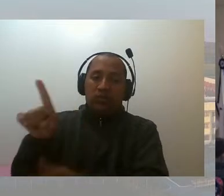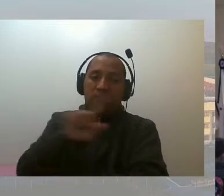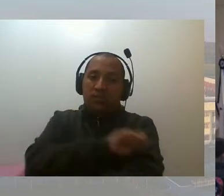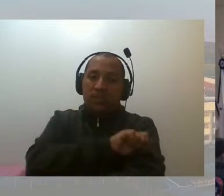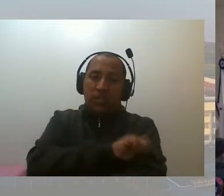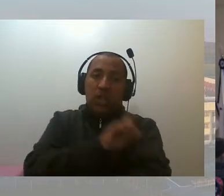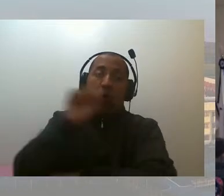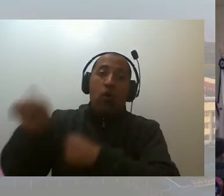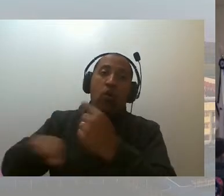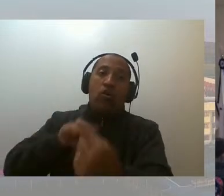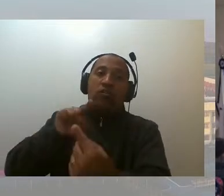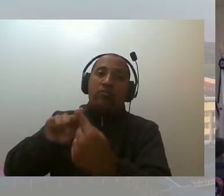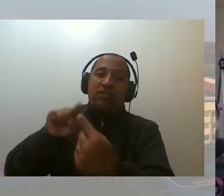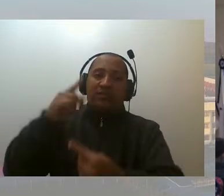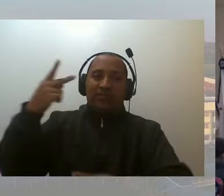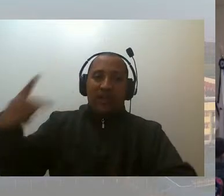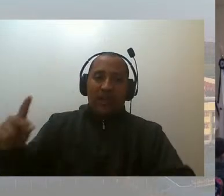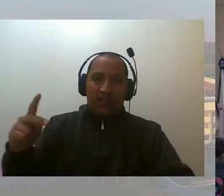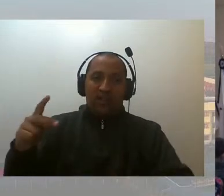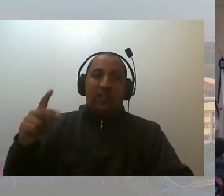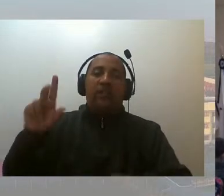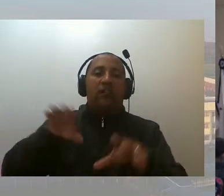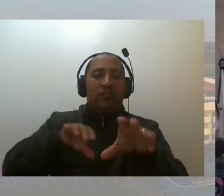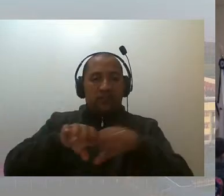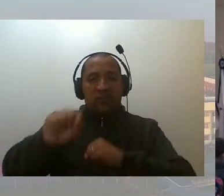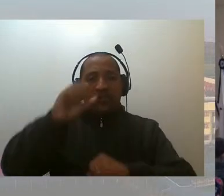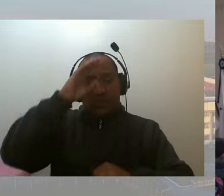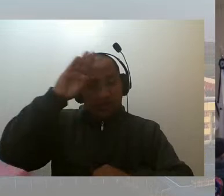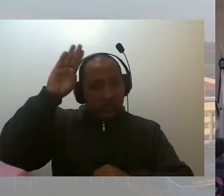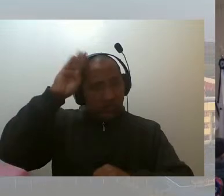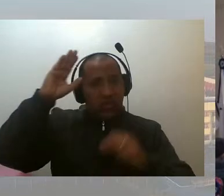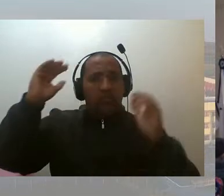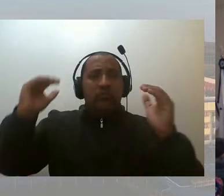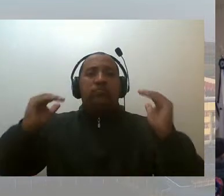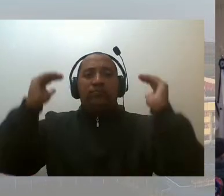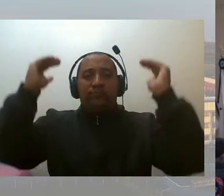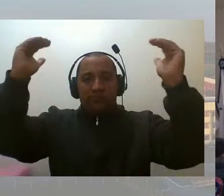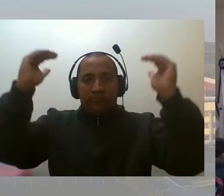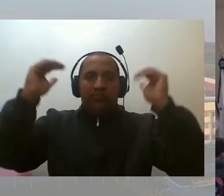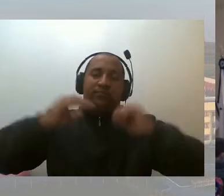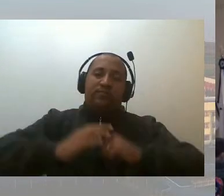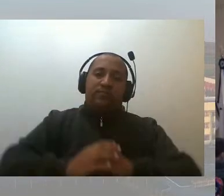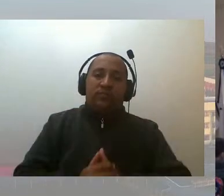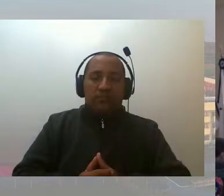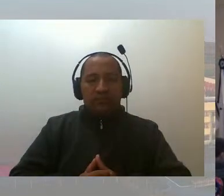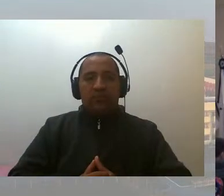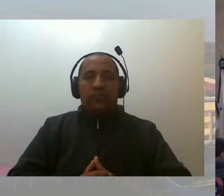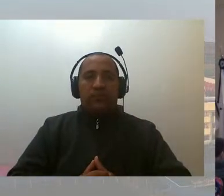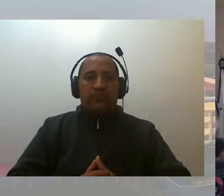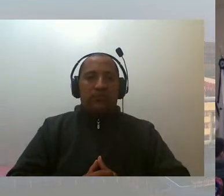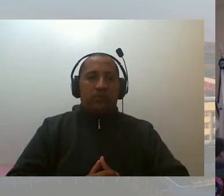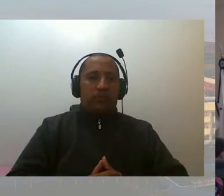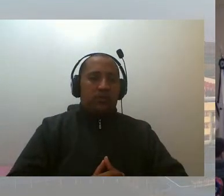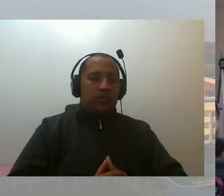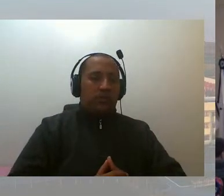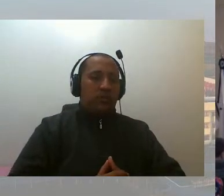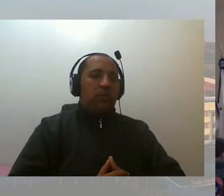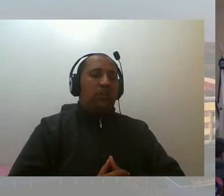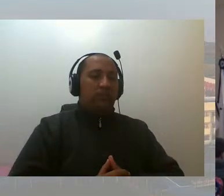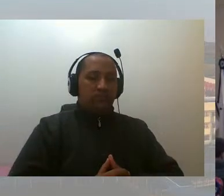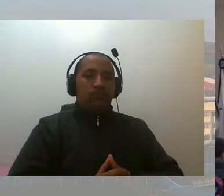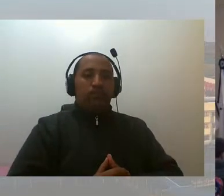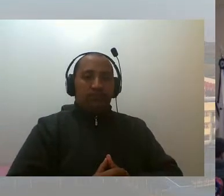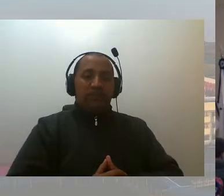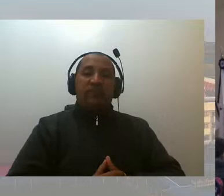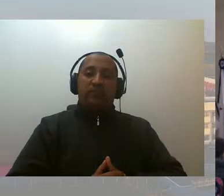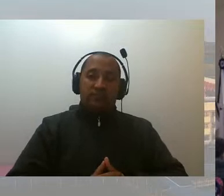objetivo maior, que é a formação acadêmica em nível superior. Né? Então, reitor,